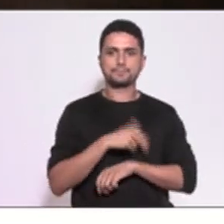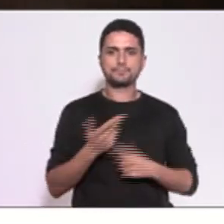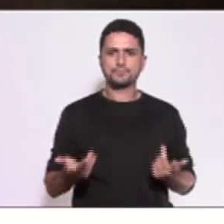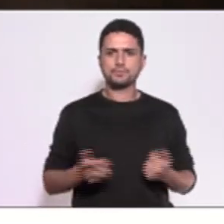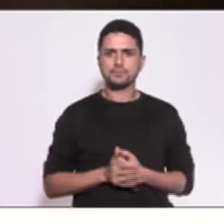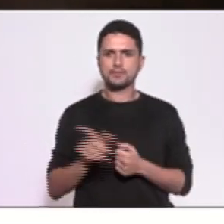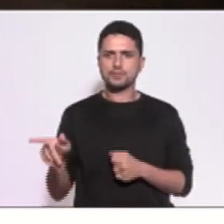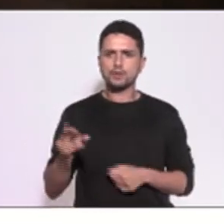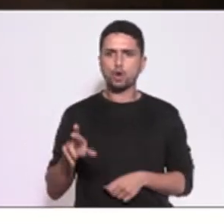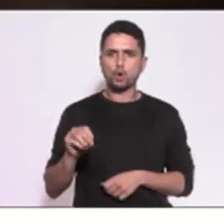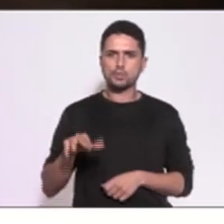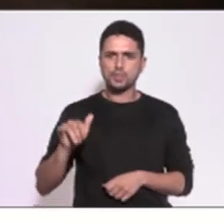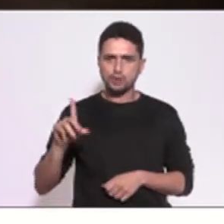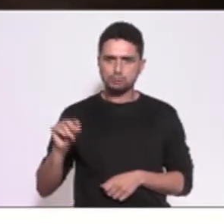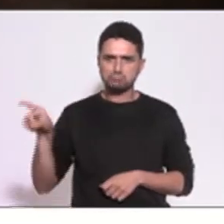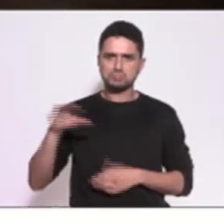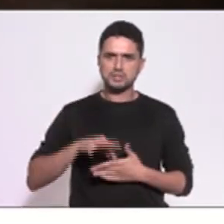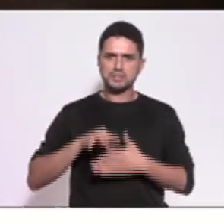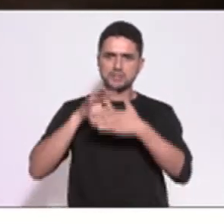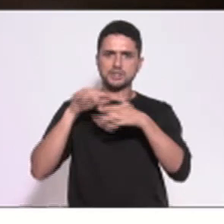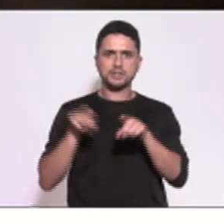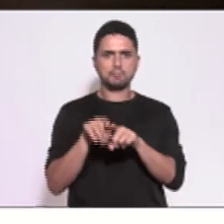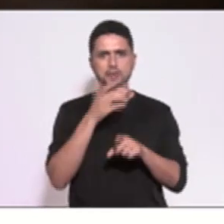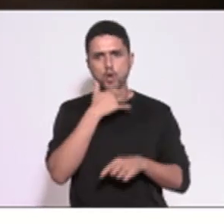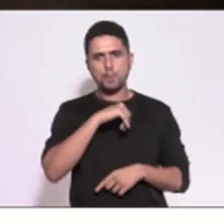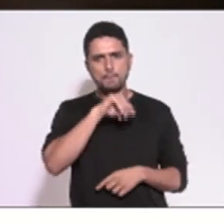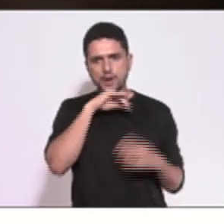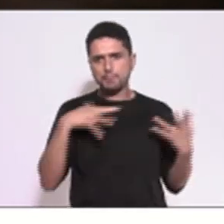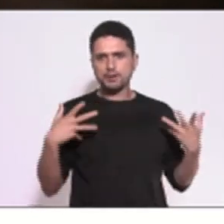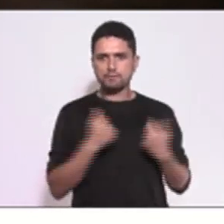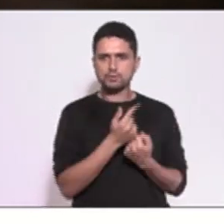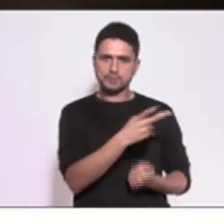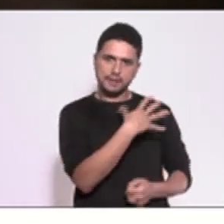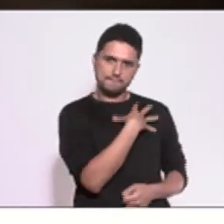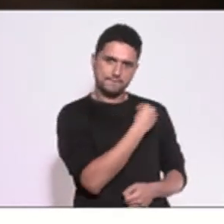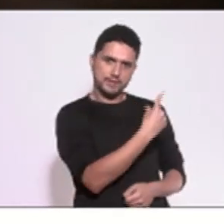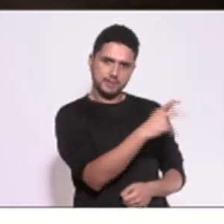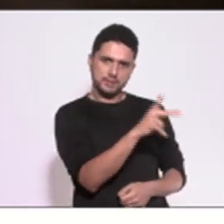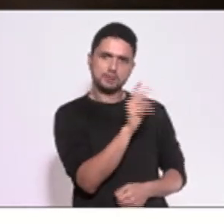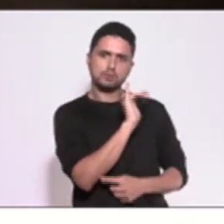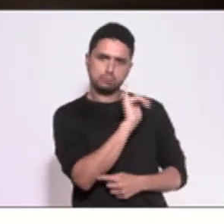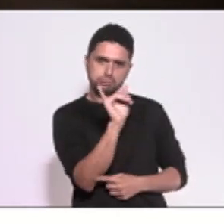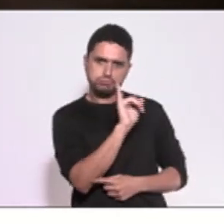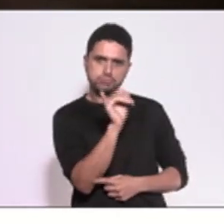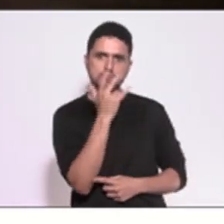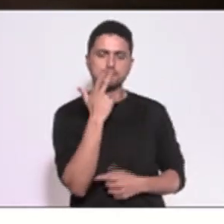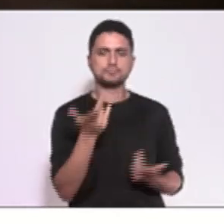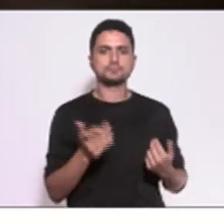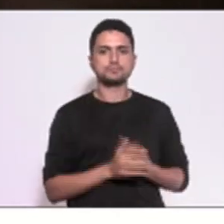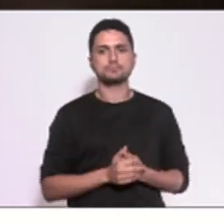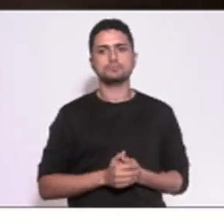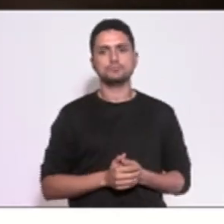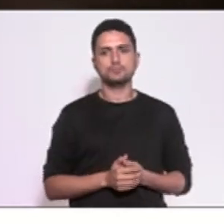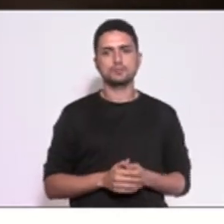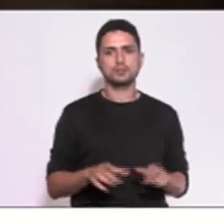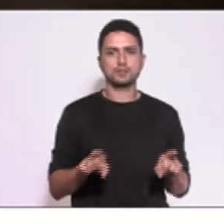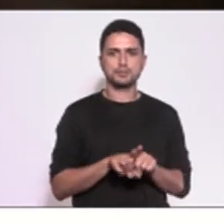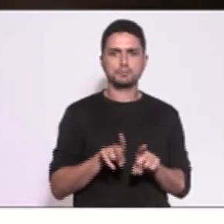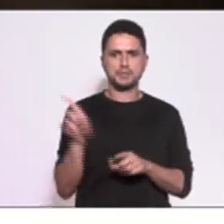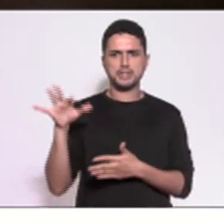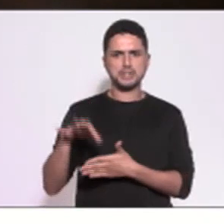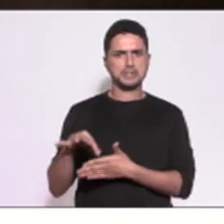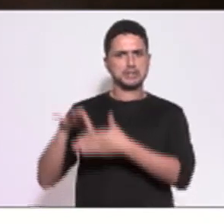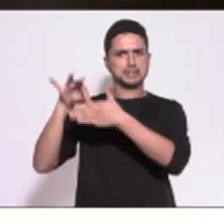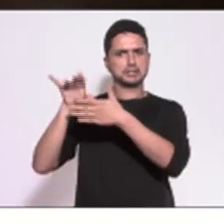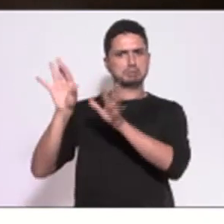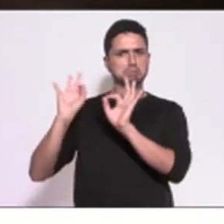Ronaldo Gonleves, que é um líder e um pai amoroso, sua filha também descreveu aqui, mas também um líder